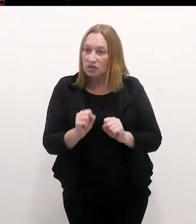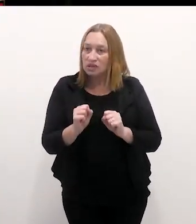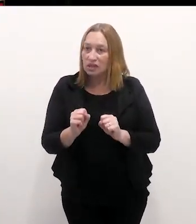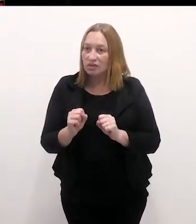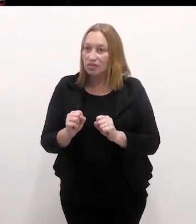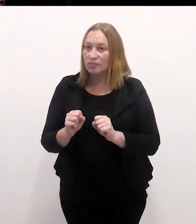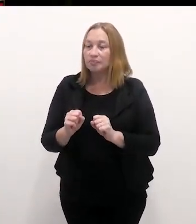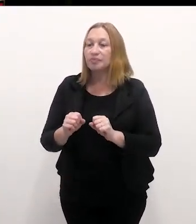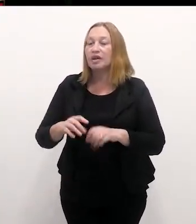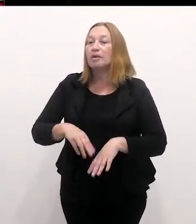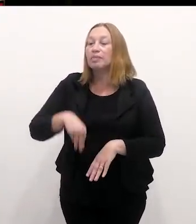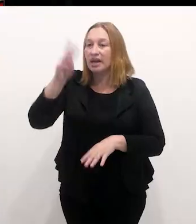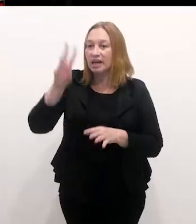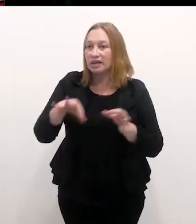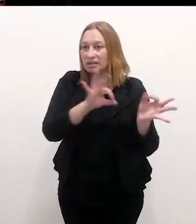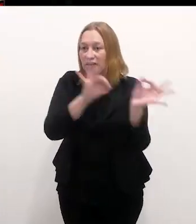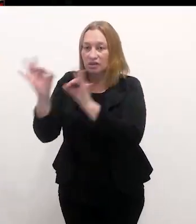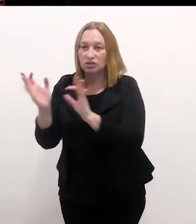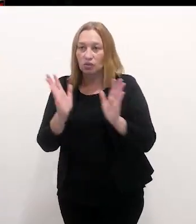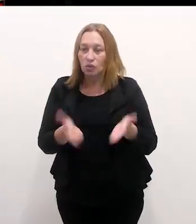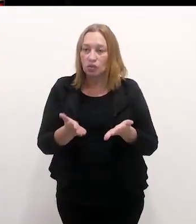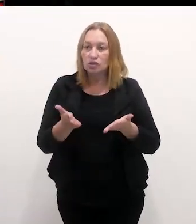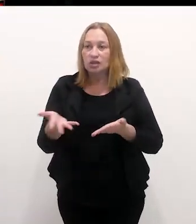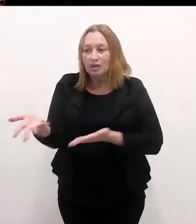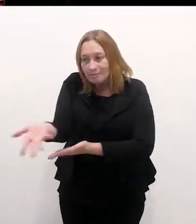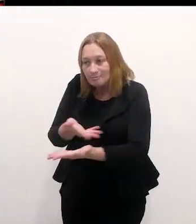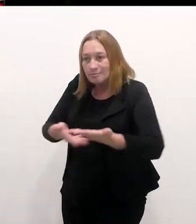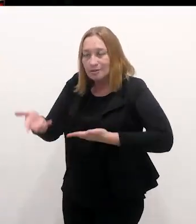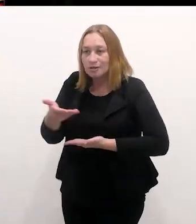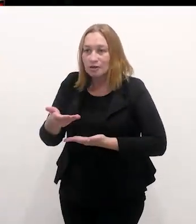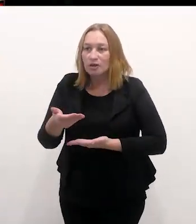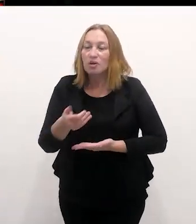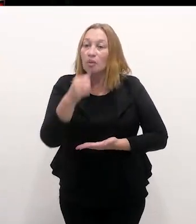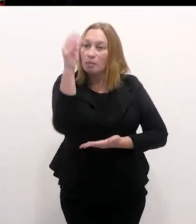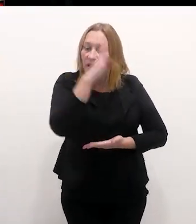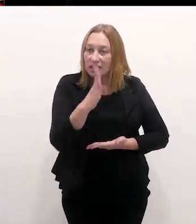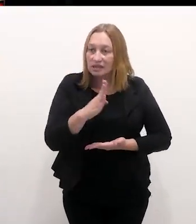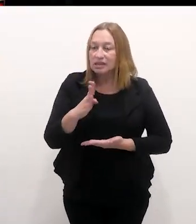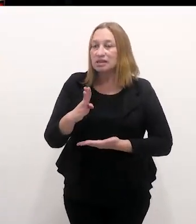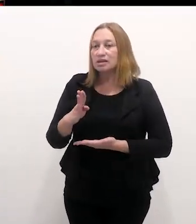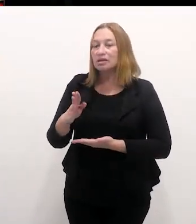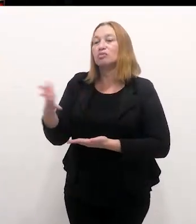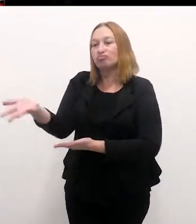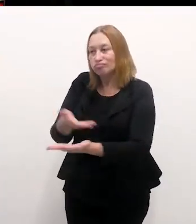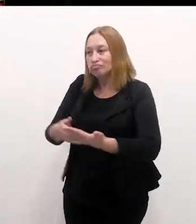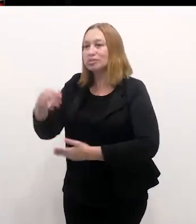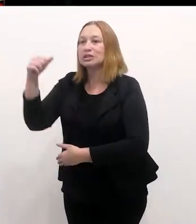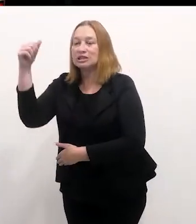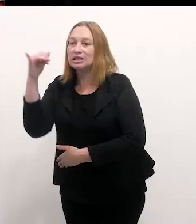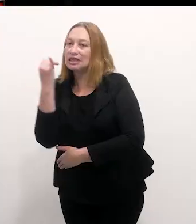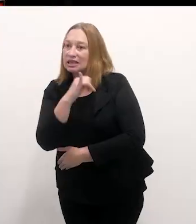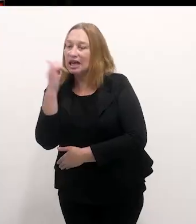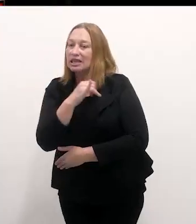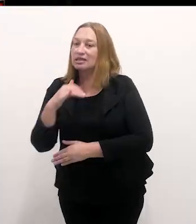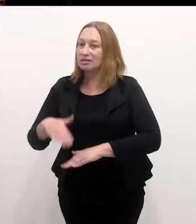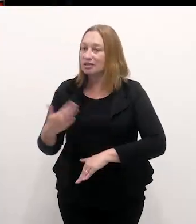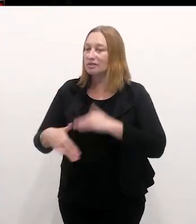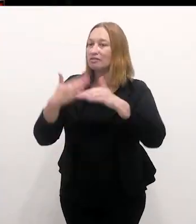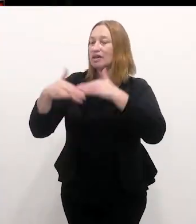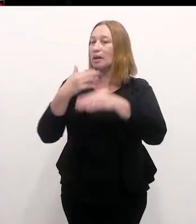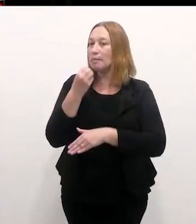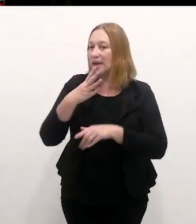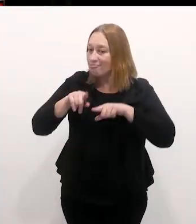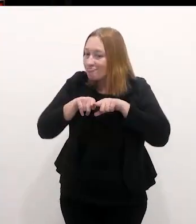indicadores. Seria possível, cônsul, trazer para aquele que nos assistem hoje essa cooperação Brasil-Itália? Qual é o cenário atual e se